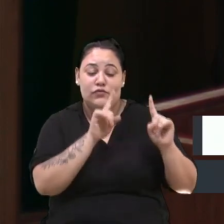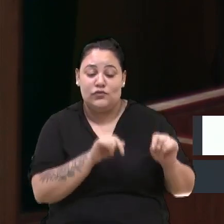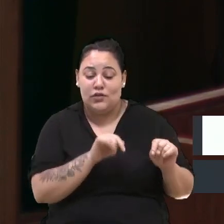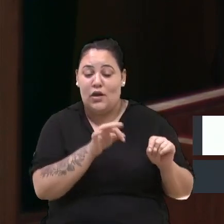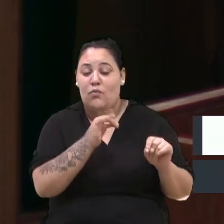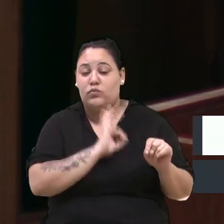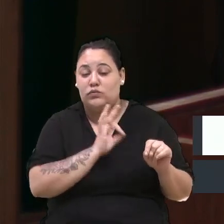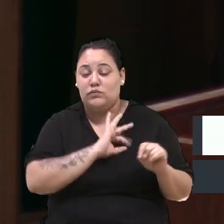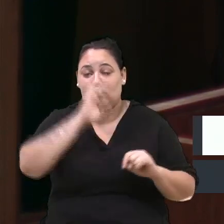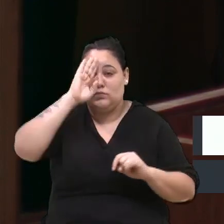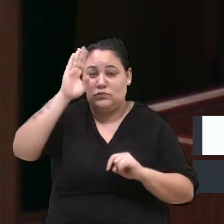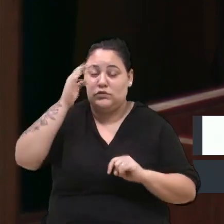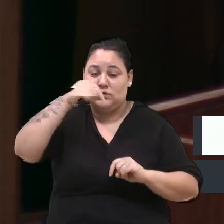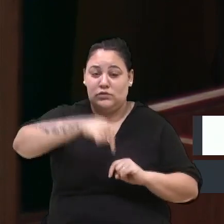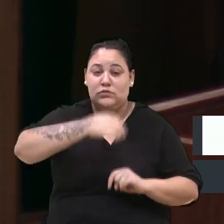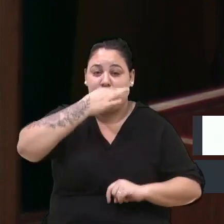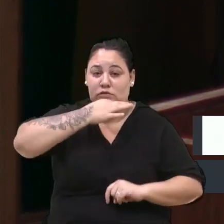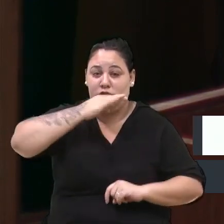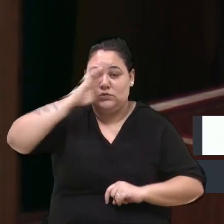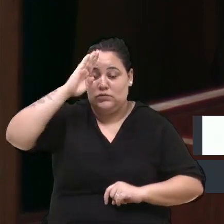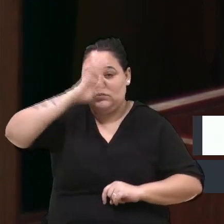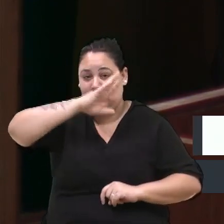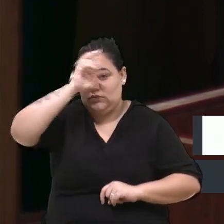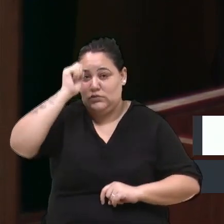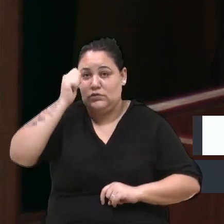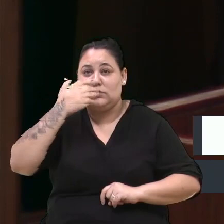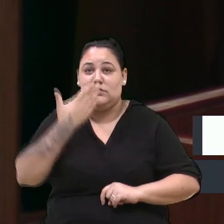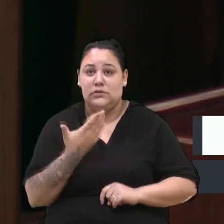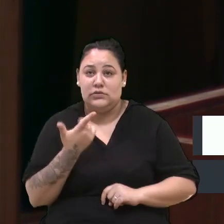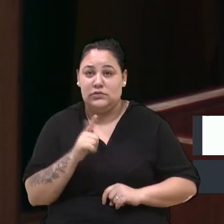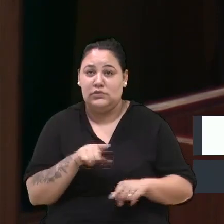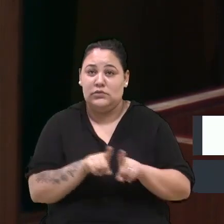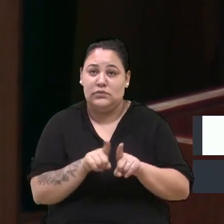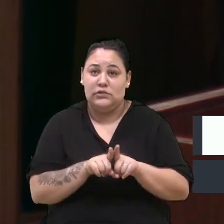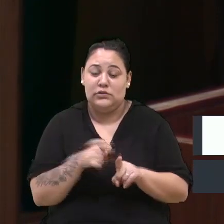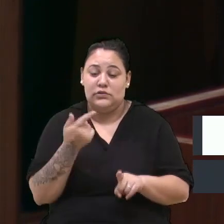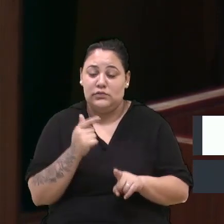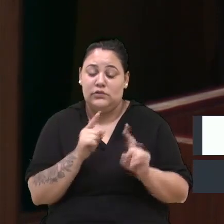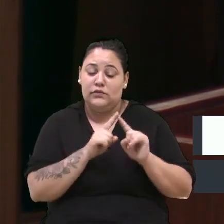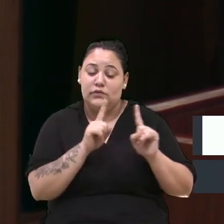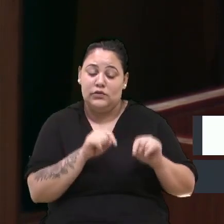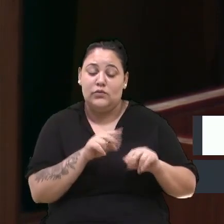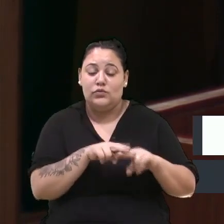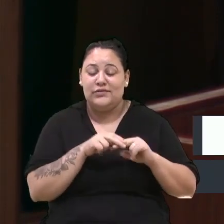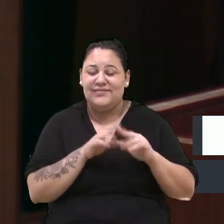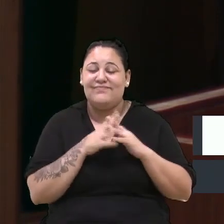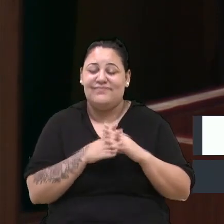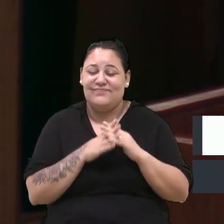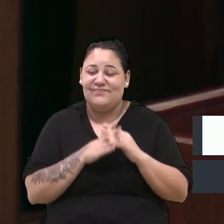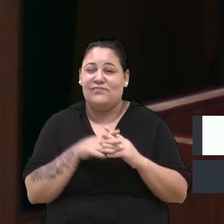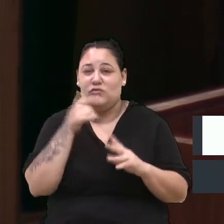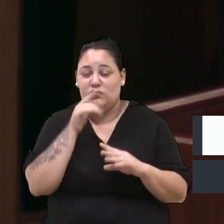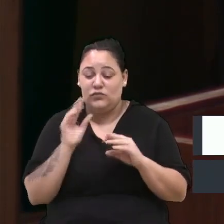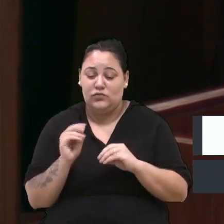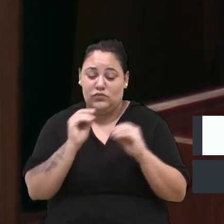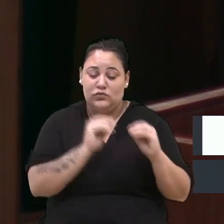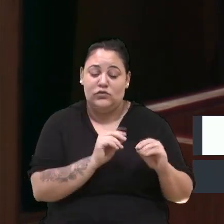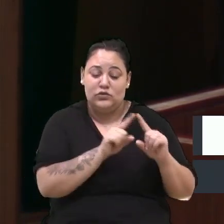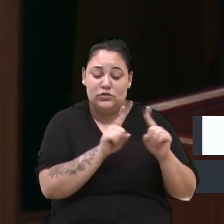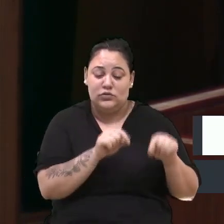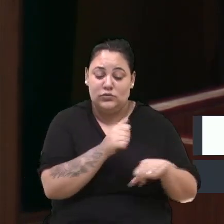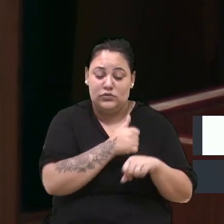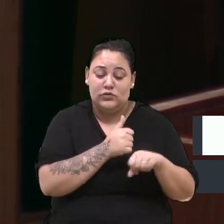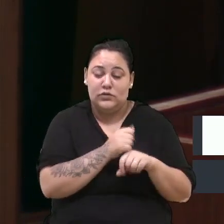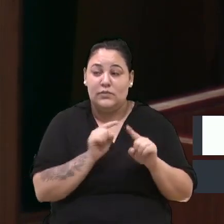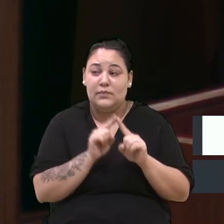para cá, e a guarda também está em déficit de pessoal, por isso está complicada a situação. Porém, conseguiu um